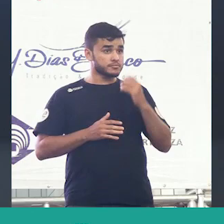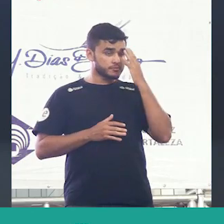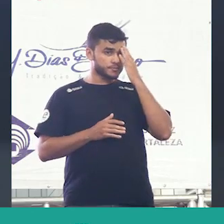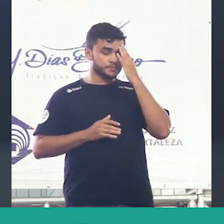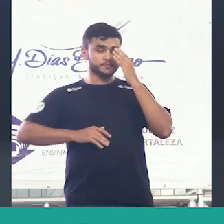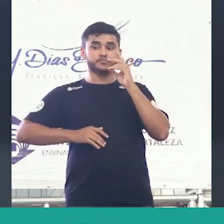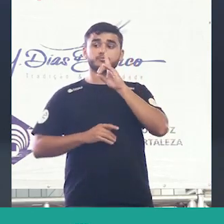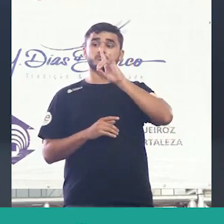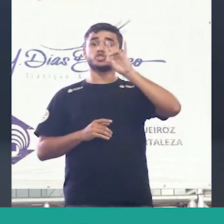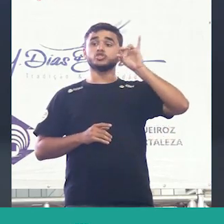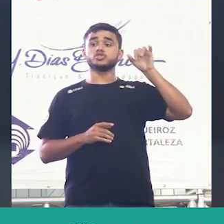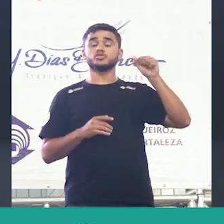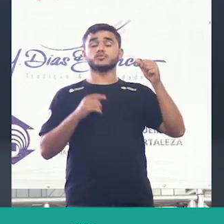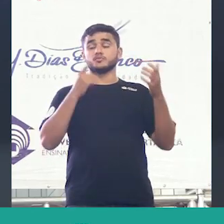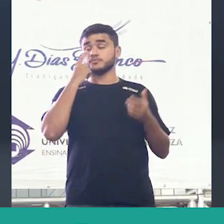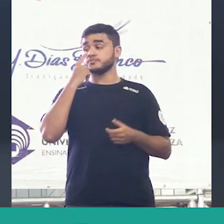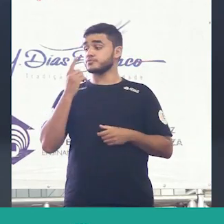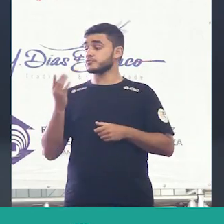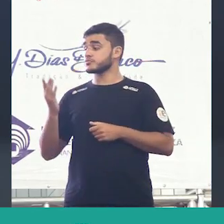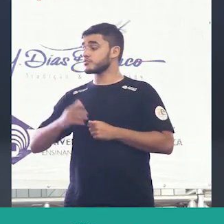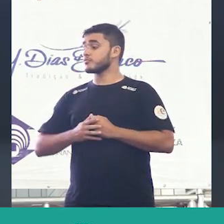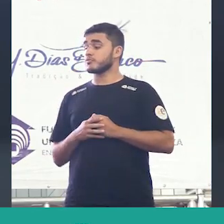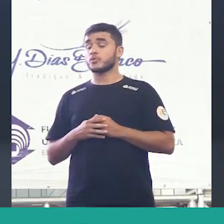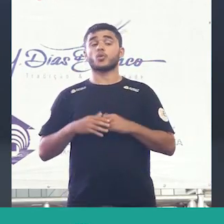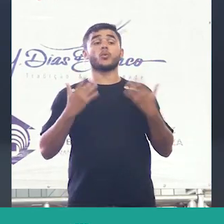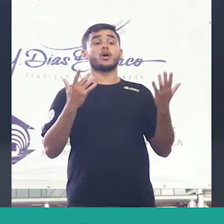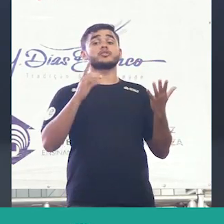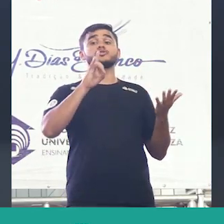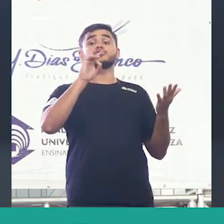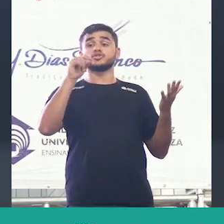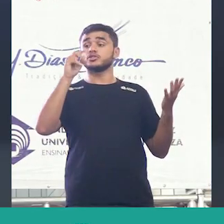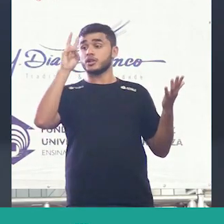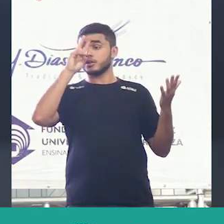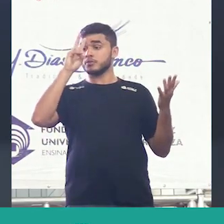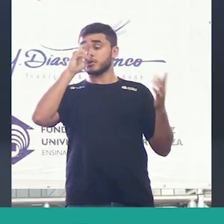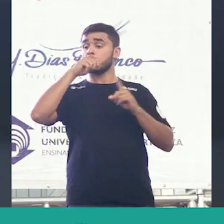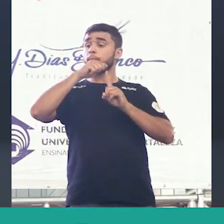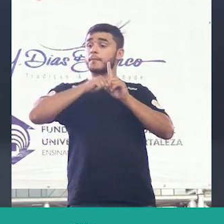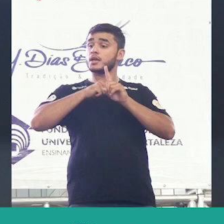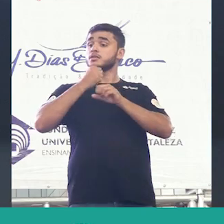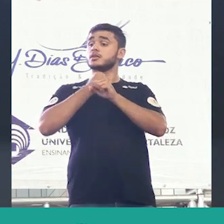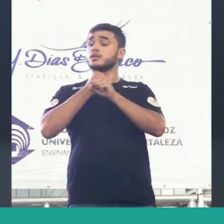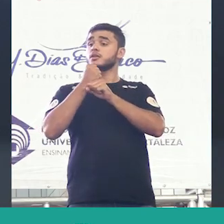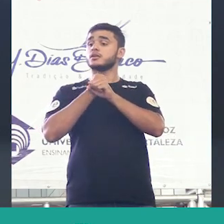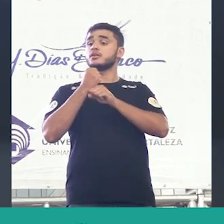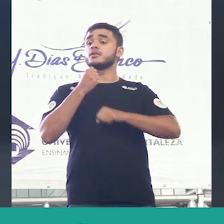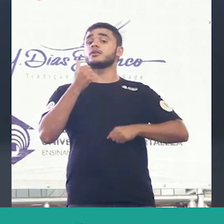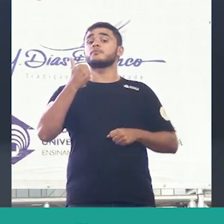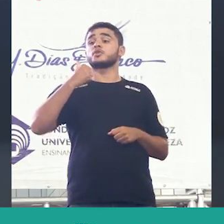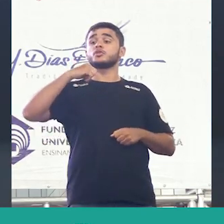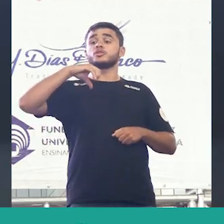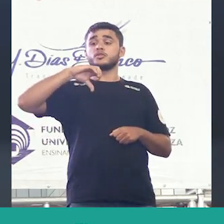aí? Olha a data que foi isso aí, olha. Foi quando?